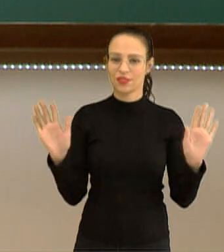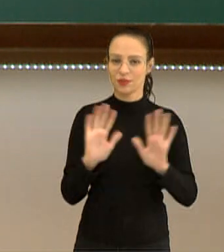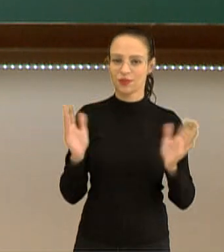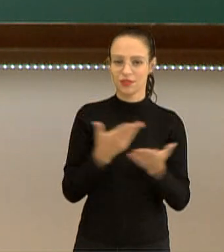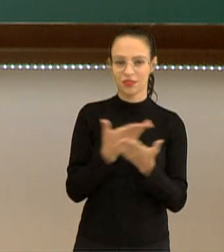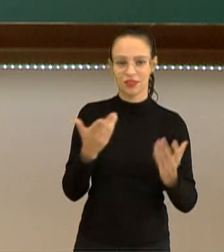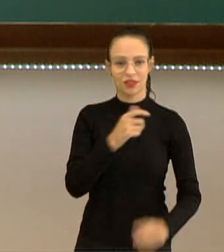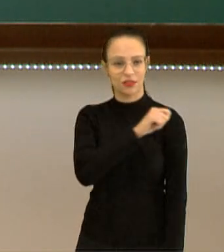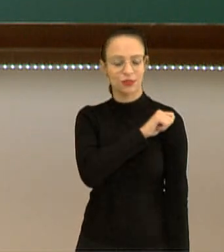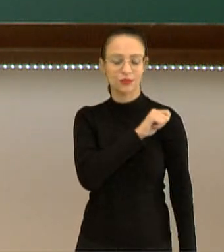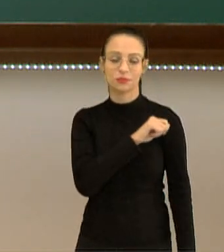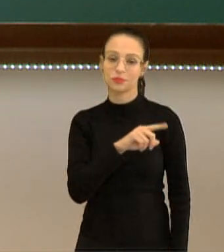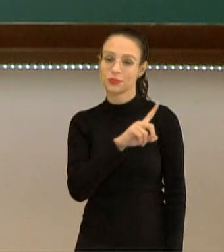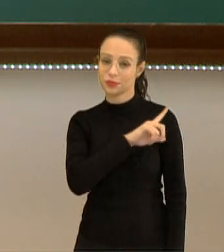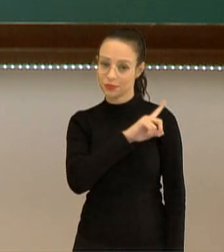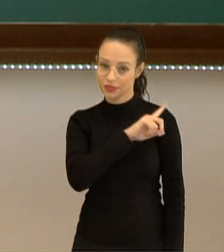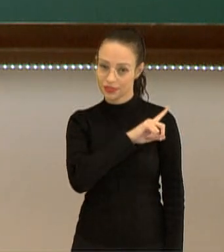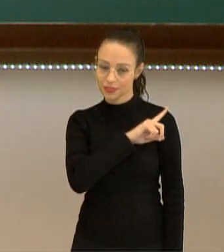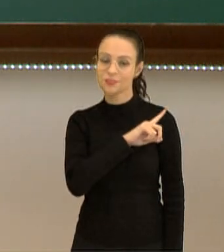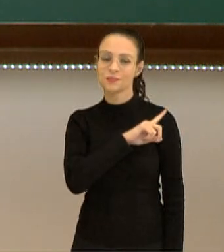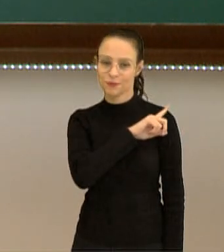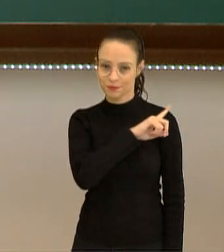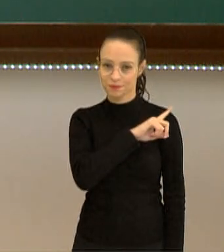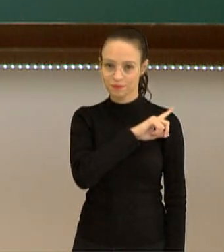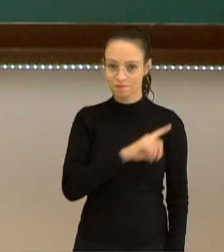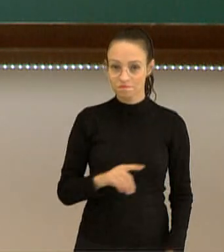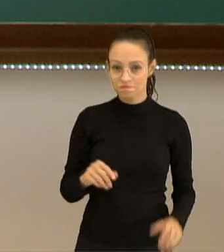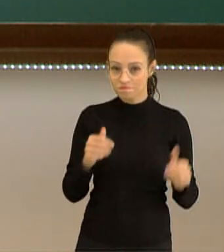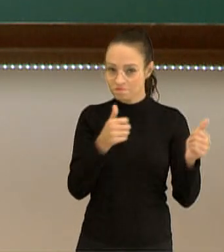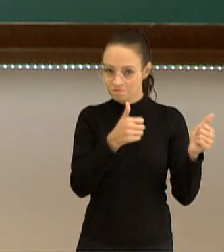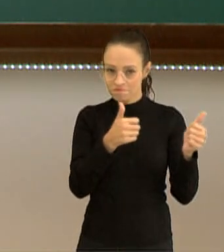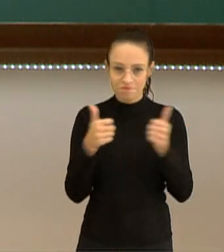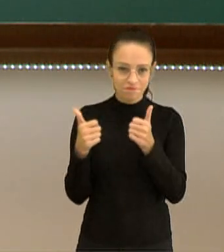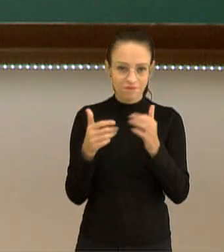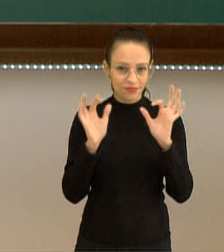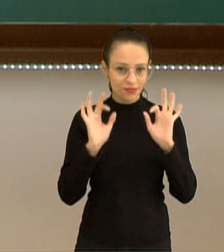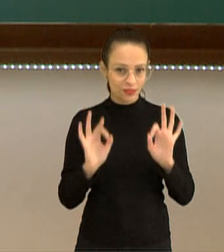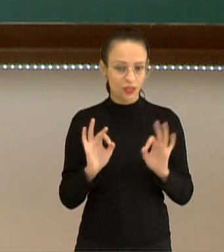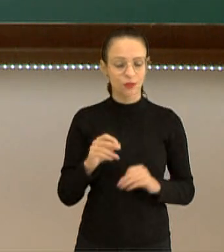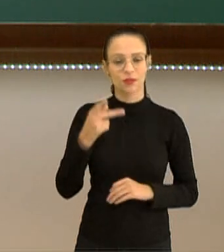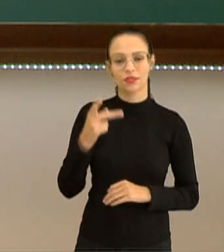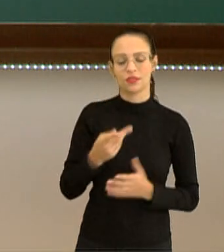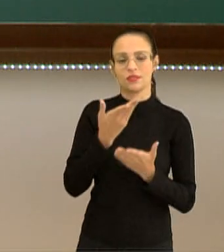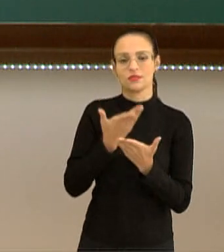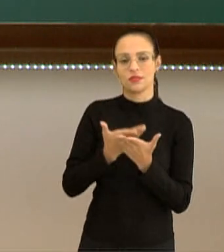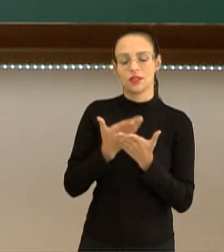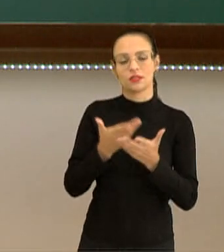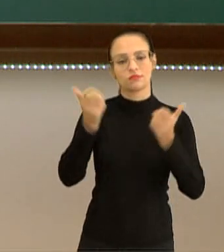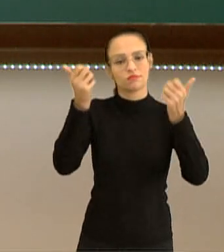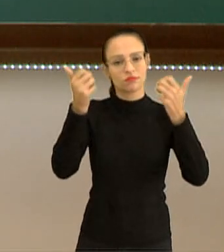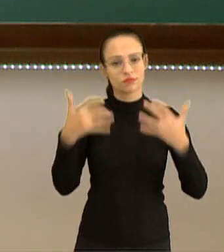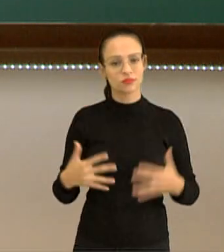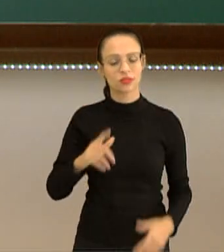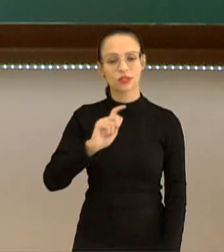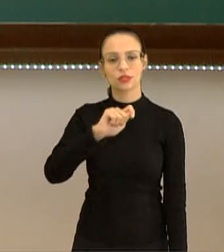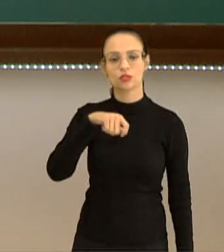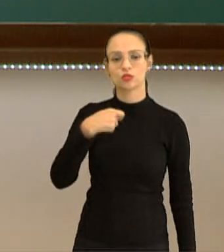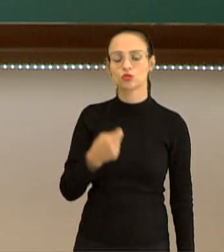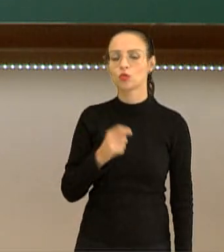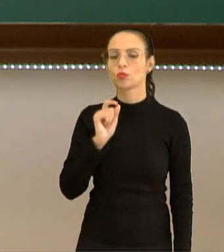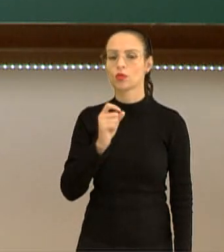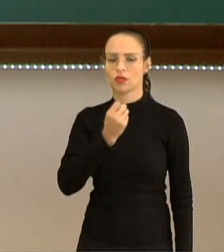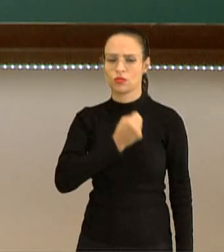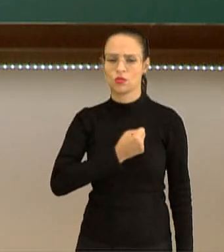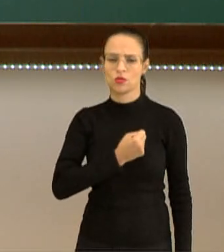Olá, estudantes da primeira série do ensino médio. Tudo certinho aí com vocês? Neste vídeo vamos falar sobre